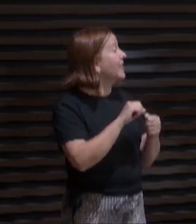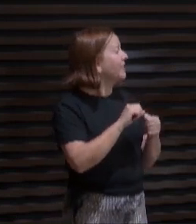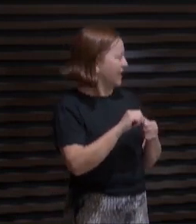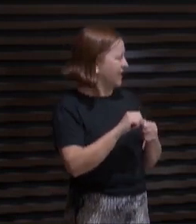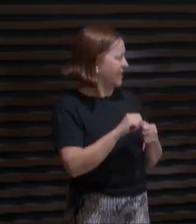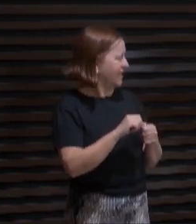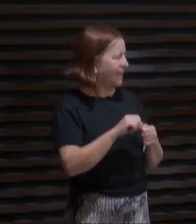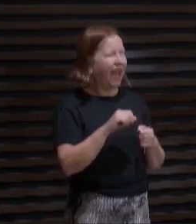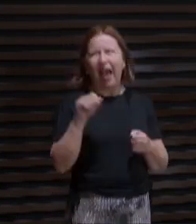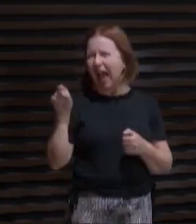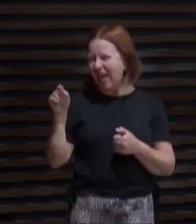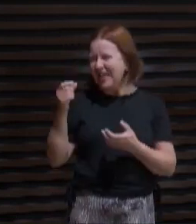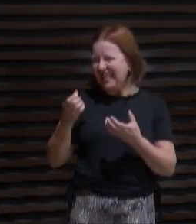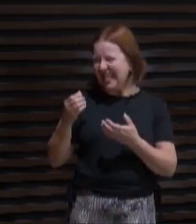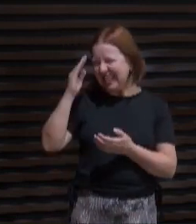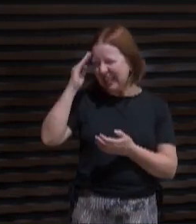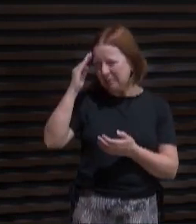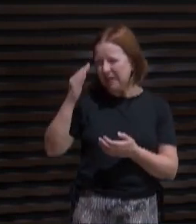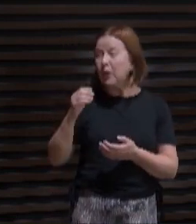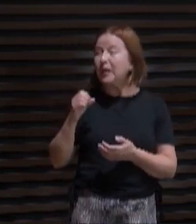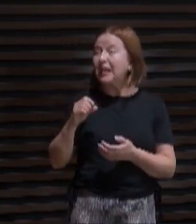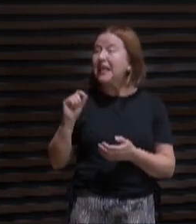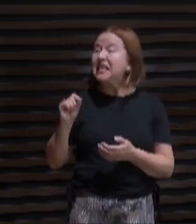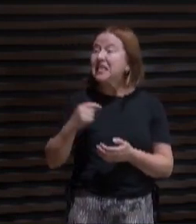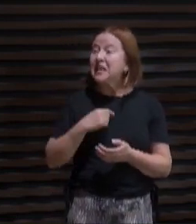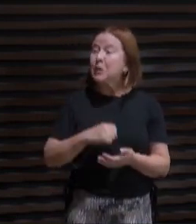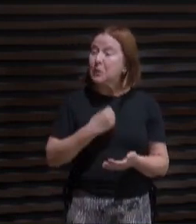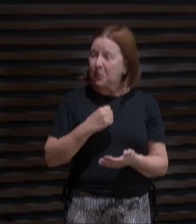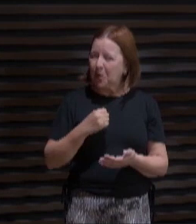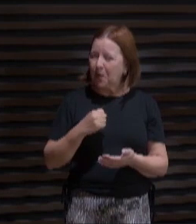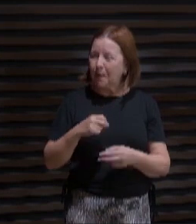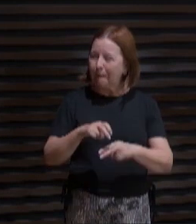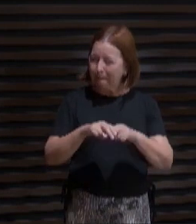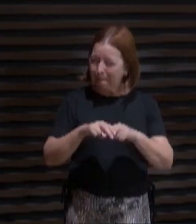faço? E esse papo foi 1h15 minutos,